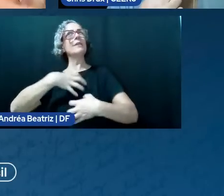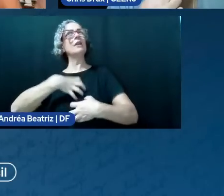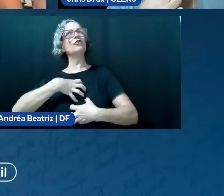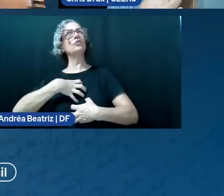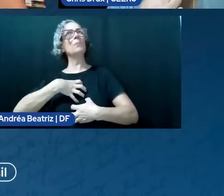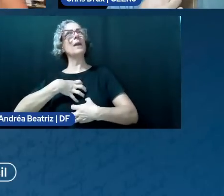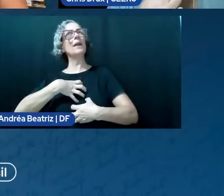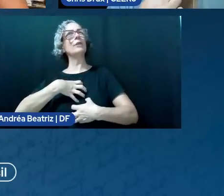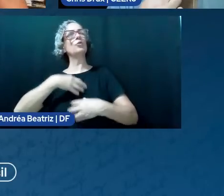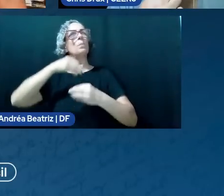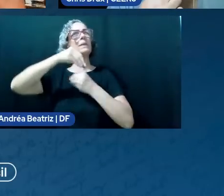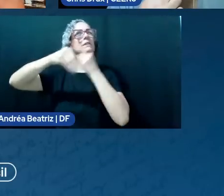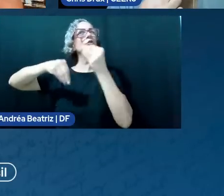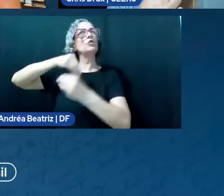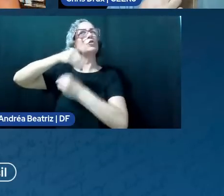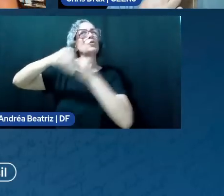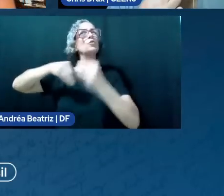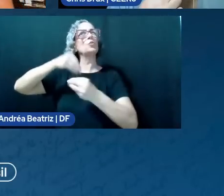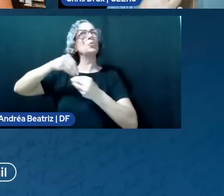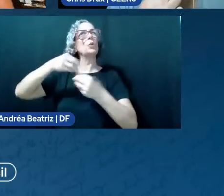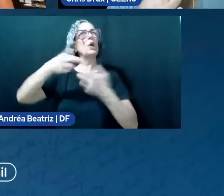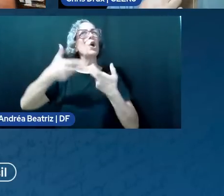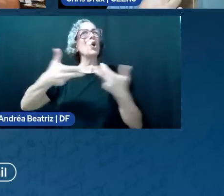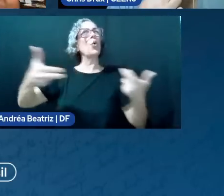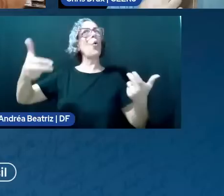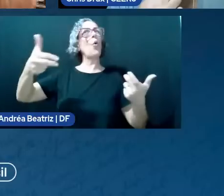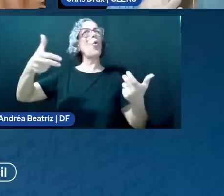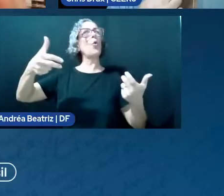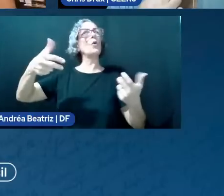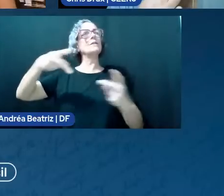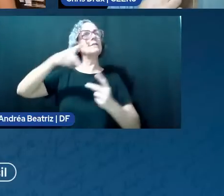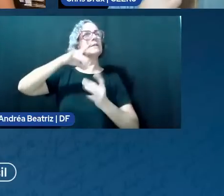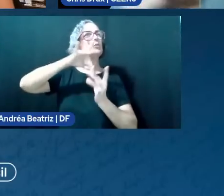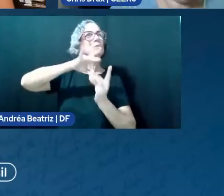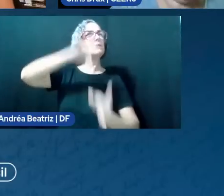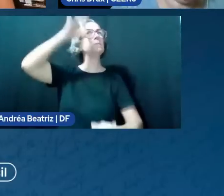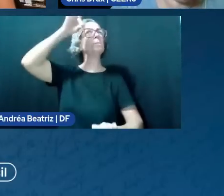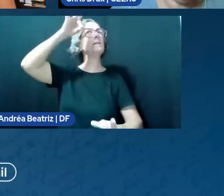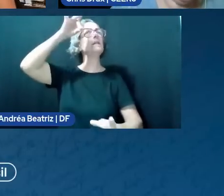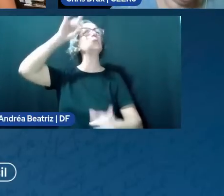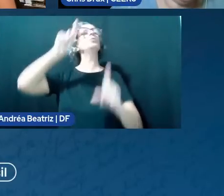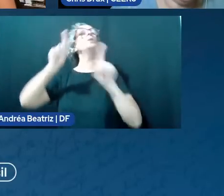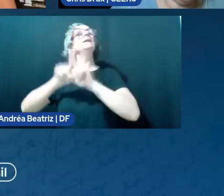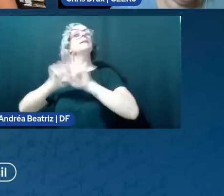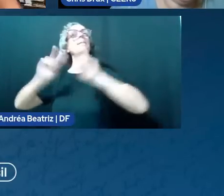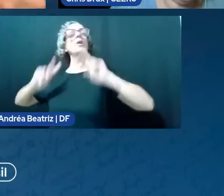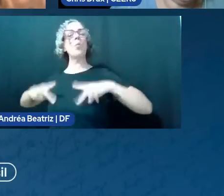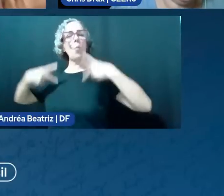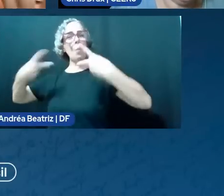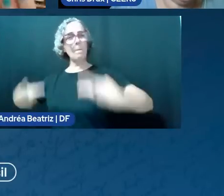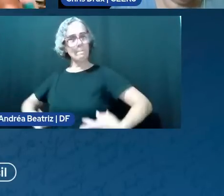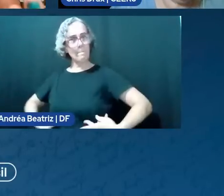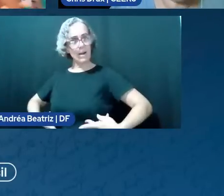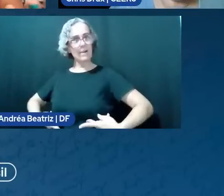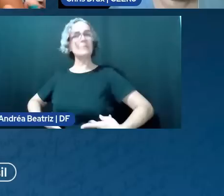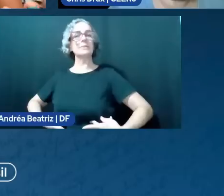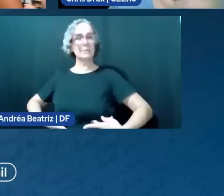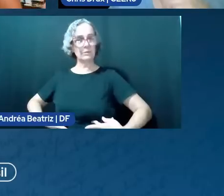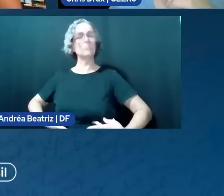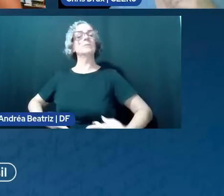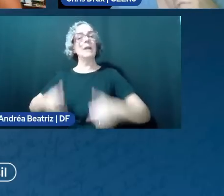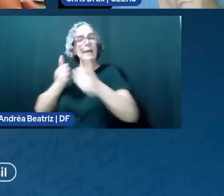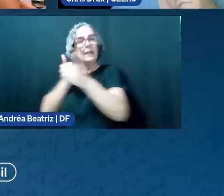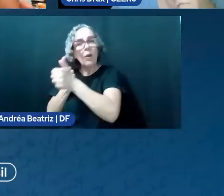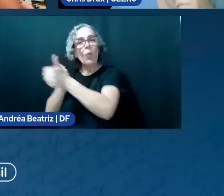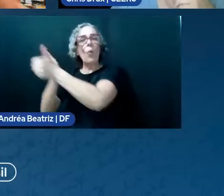em função dessas reminiscências, né? De paixões humanas que nós sabemos que nos acompanham no